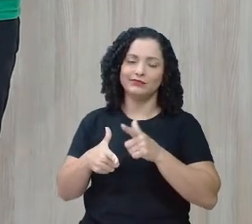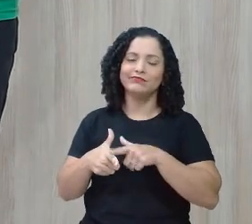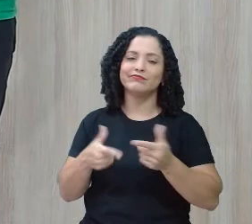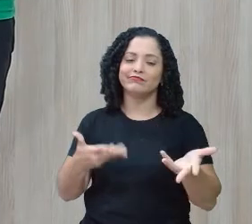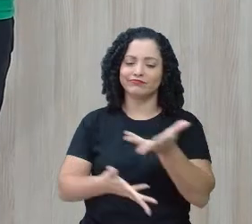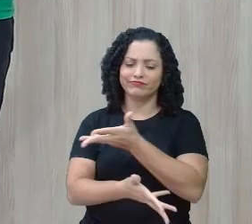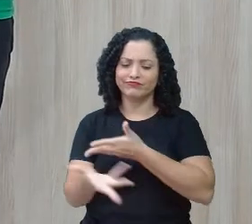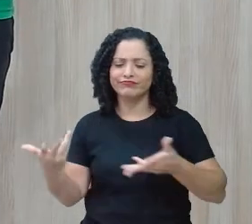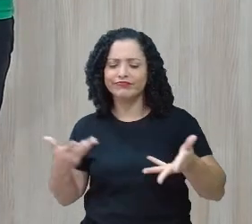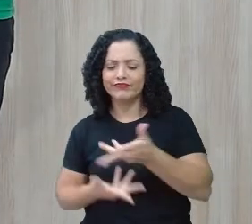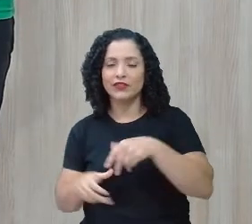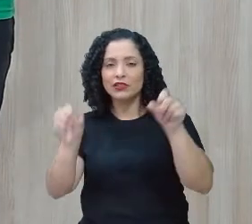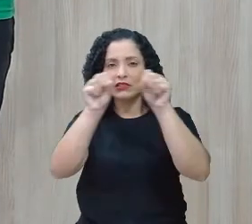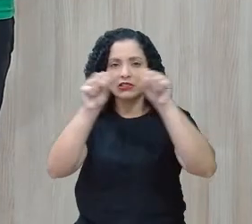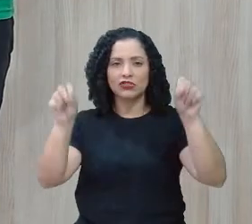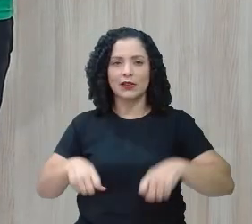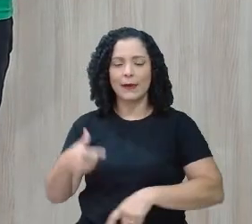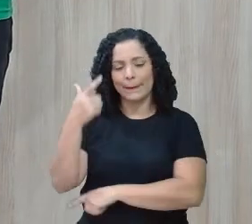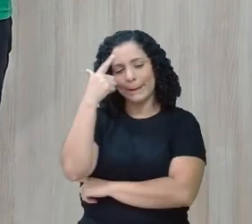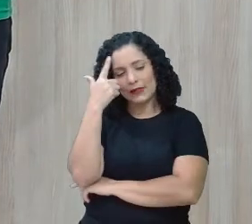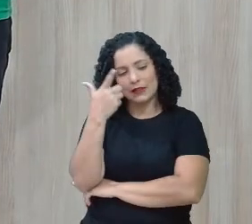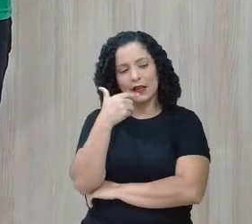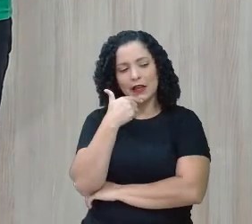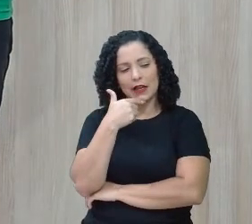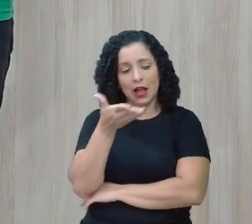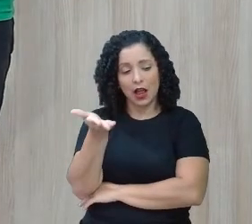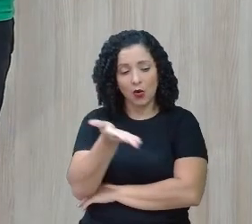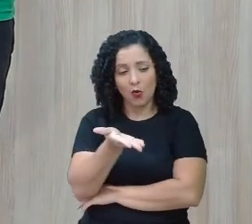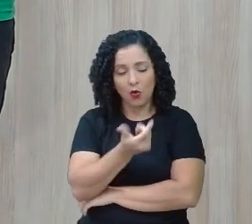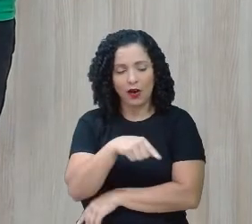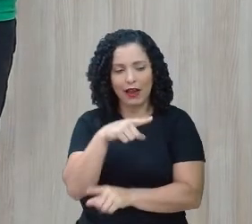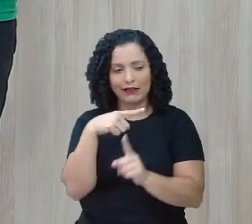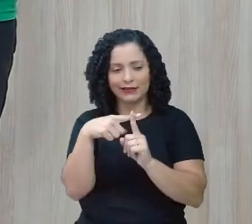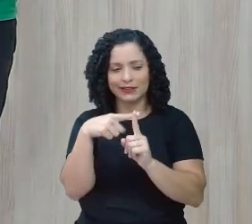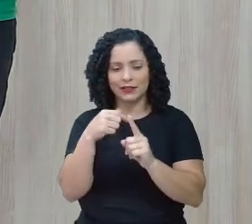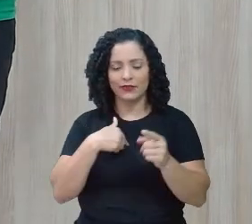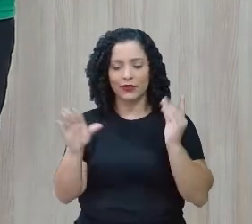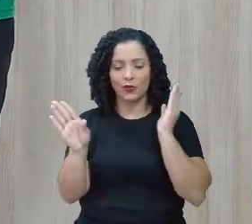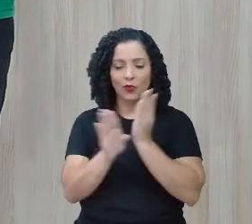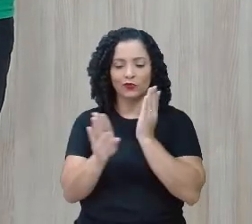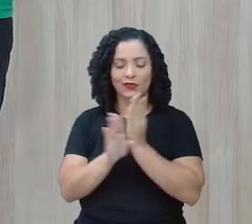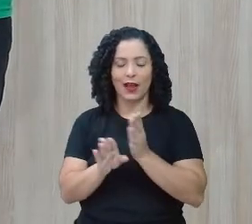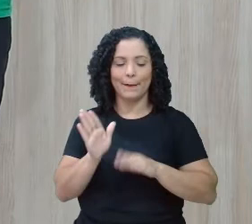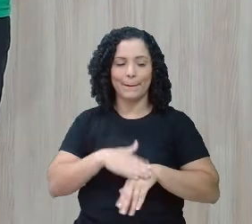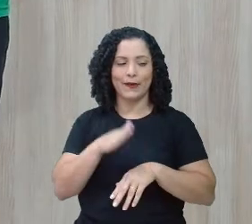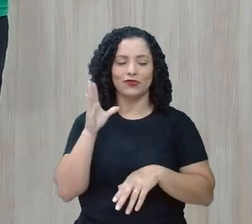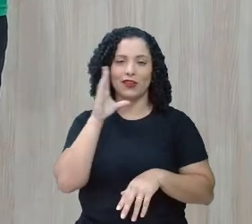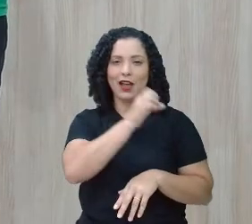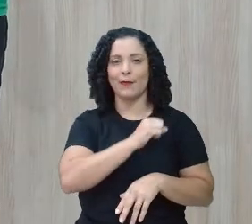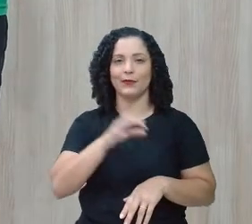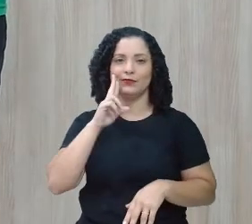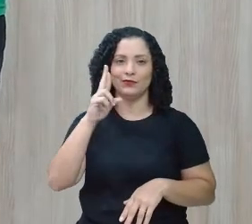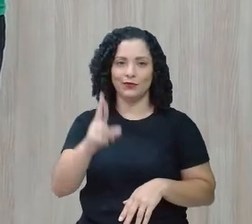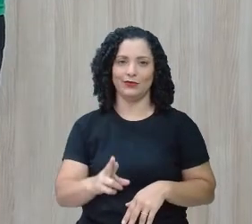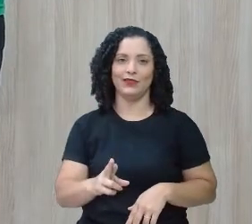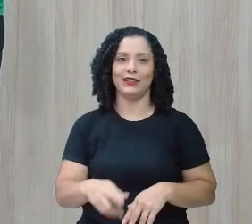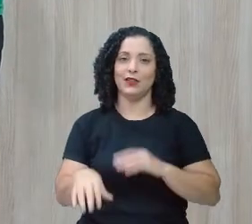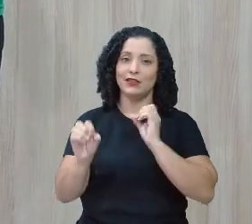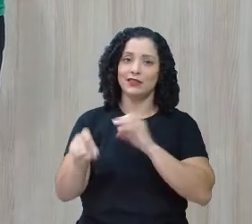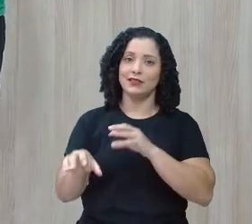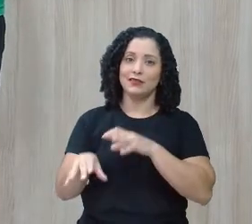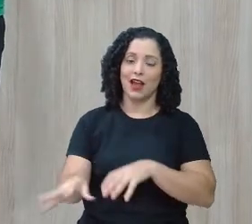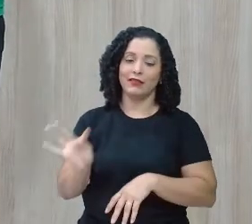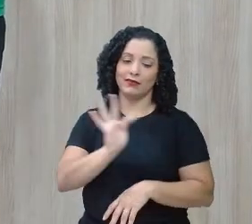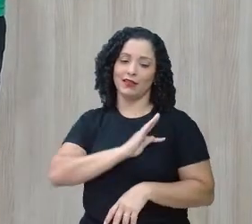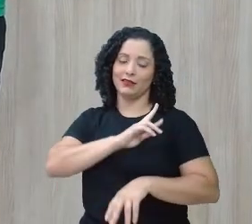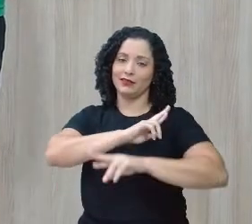que você vai dizer, oxe, se eu fizer aqui por adição, eu vou encontrar a resposta também mais rápido. Então, a gente está ensinando aqui várias